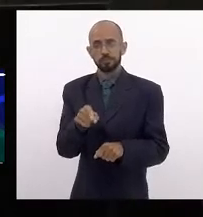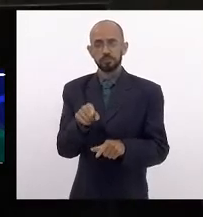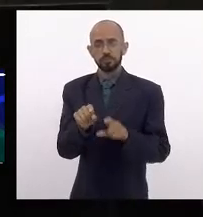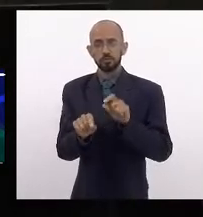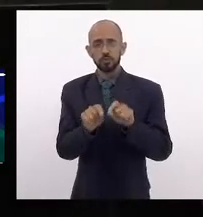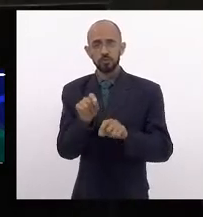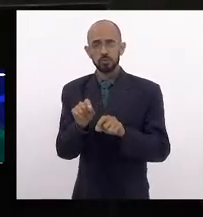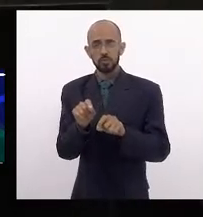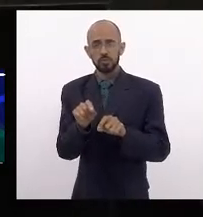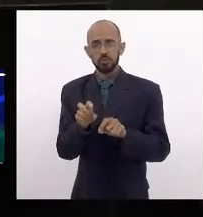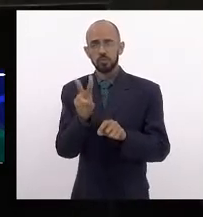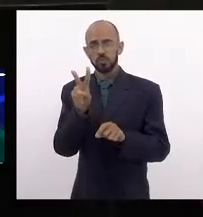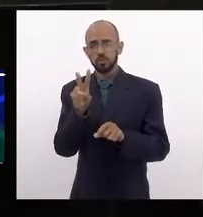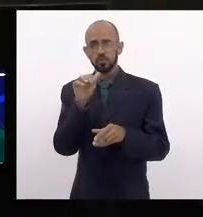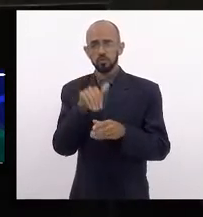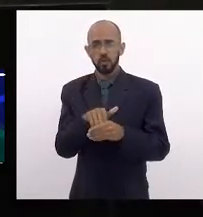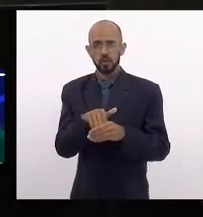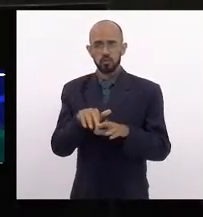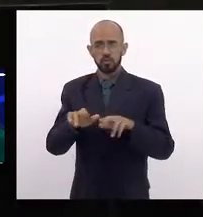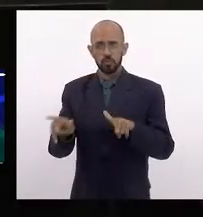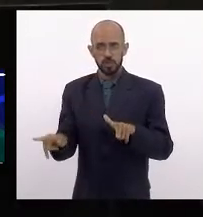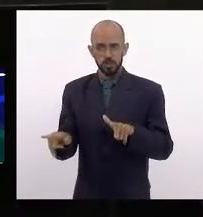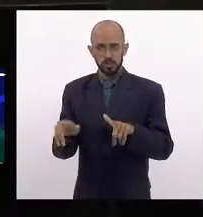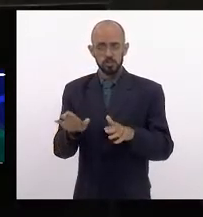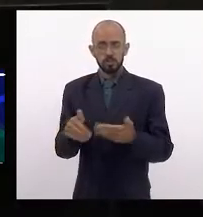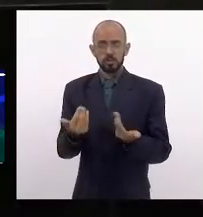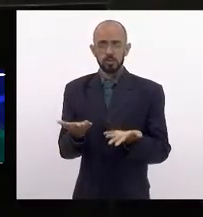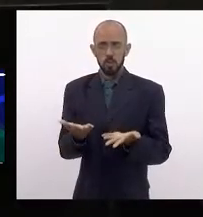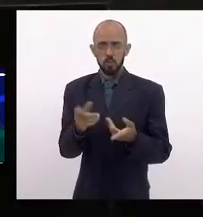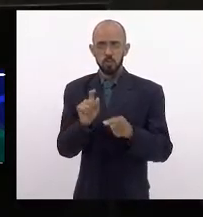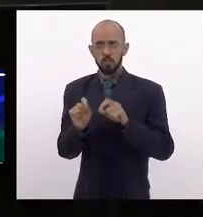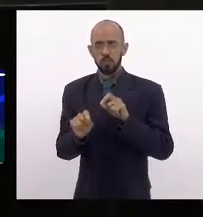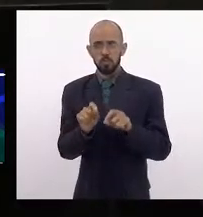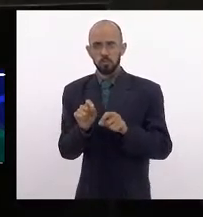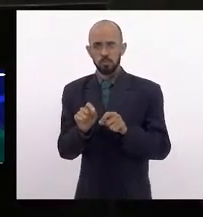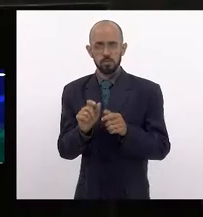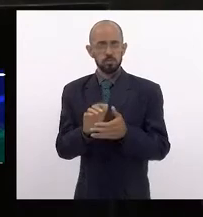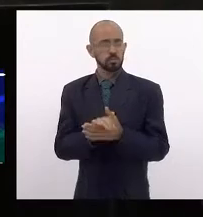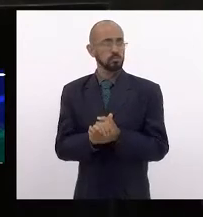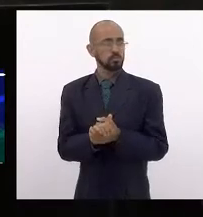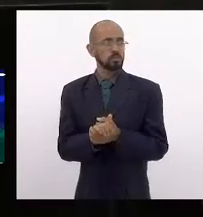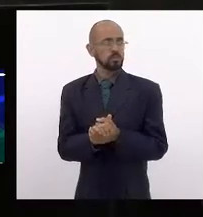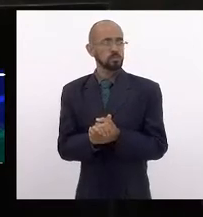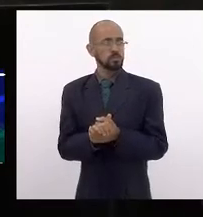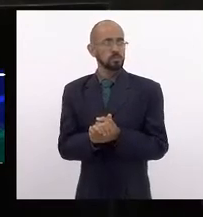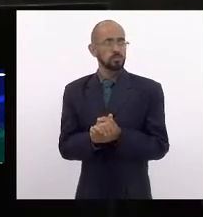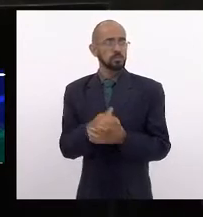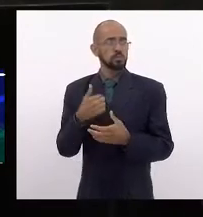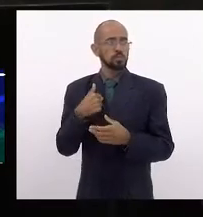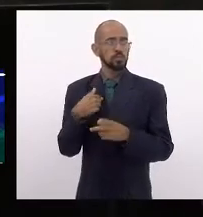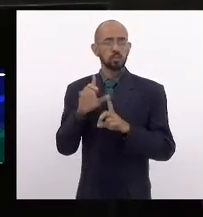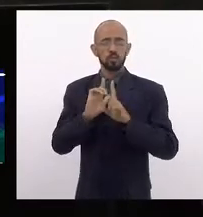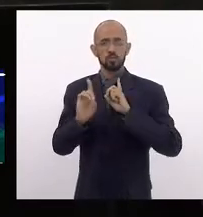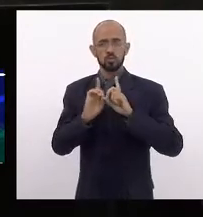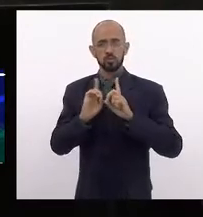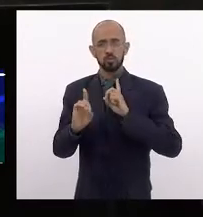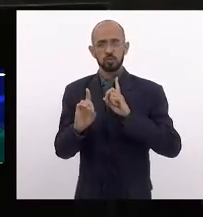fosse duas votações distintas Então o que eu tô aqui discutindo